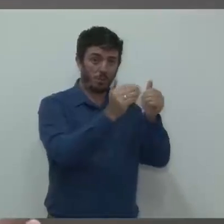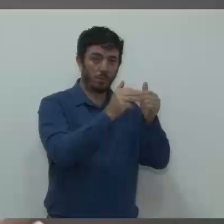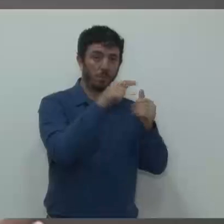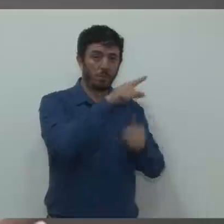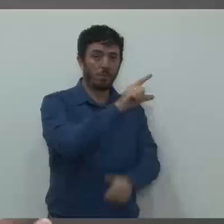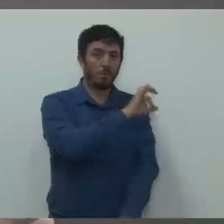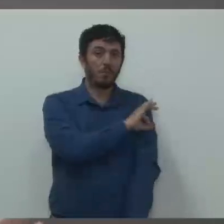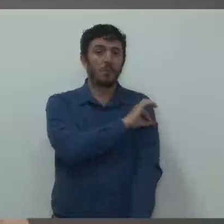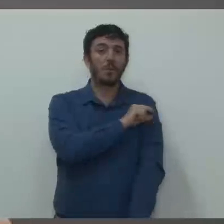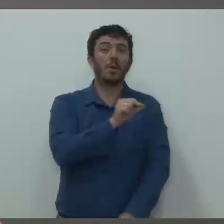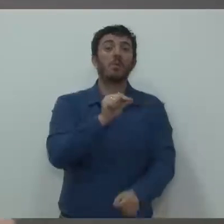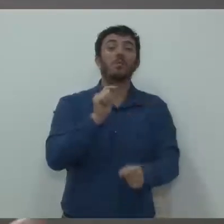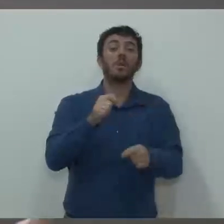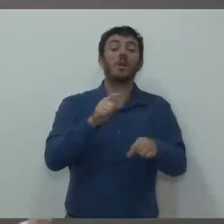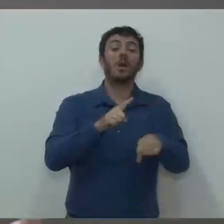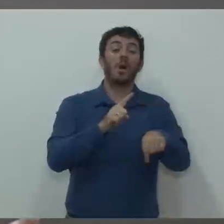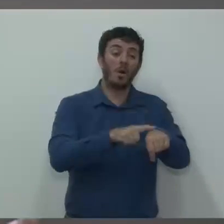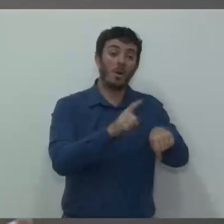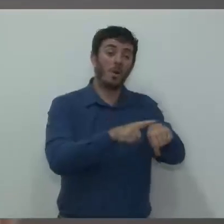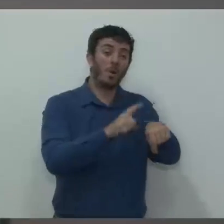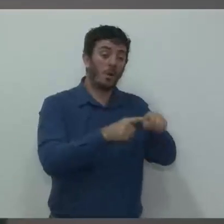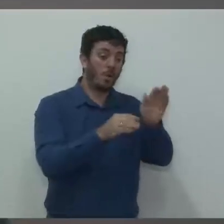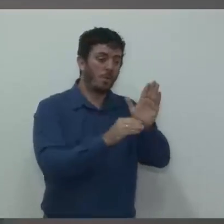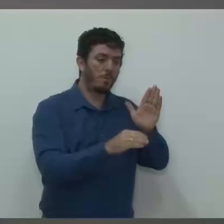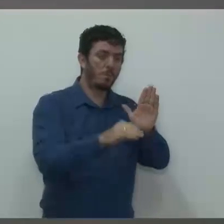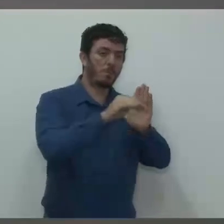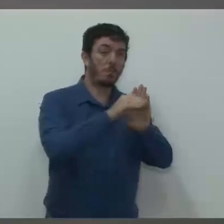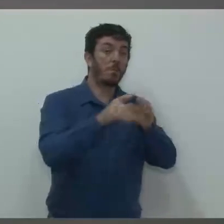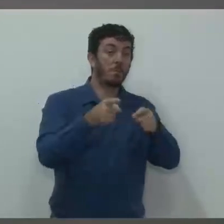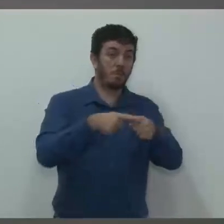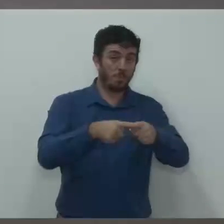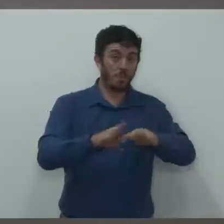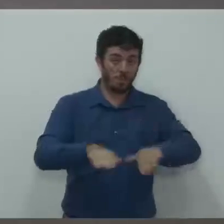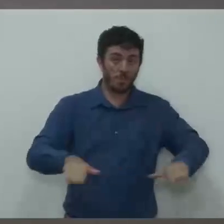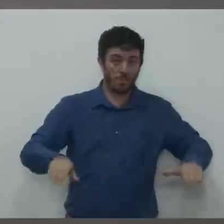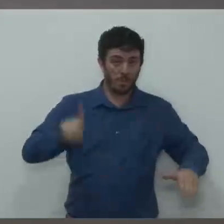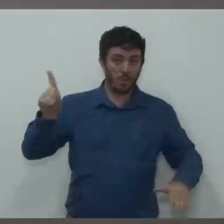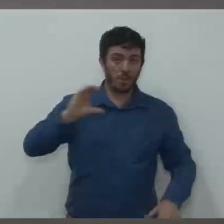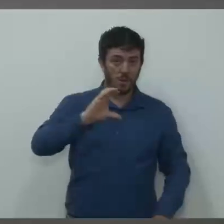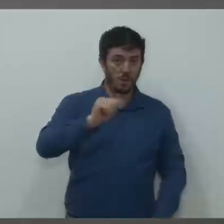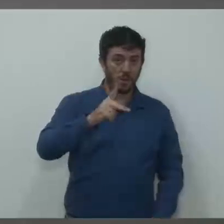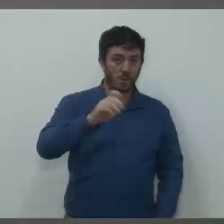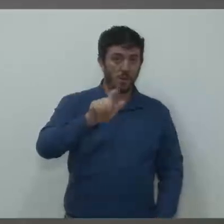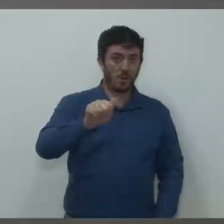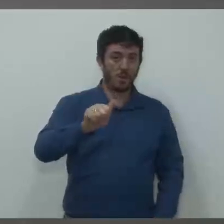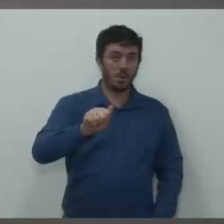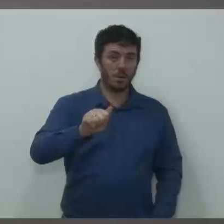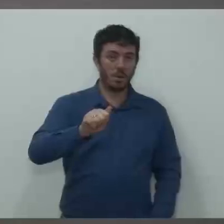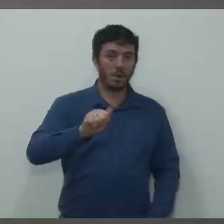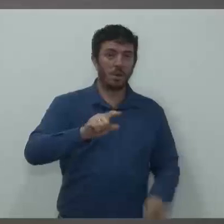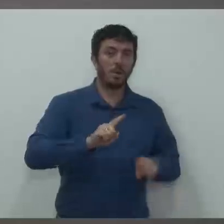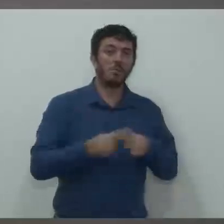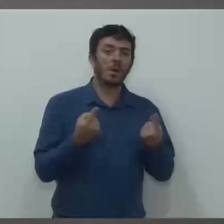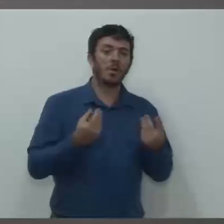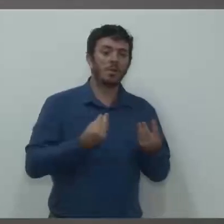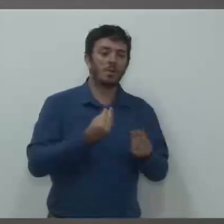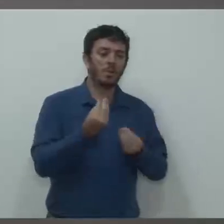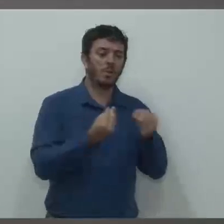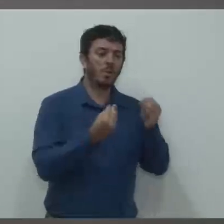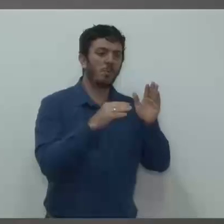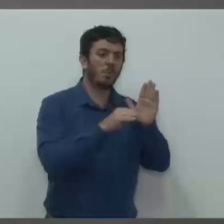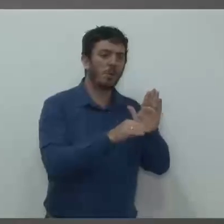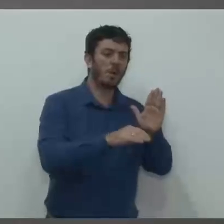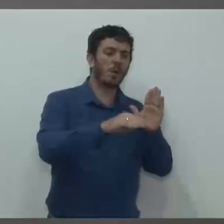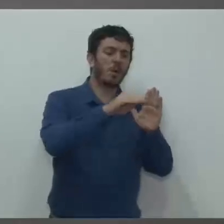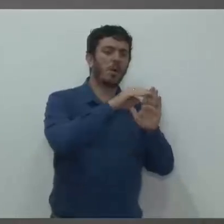aumentar o atendimento do pediatra à noite. Como que a gente está planejando aumentar ou possibilitar o aumento